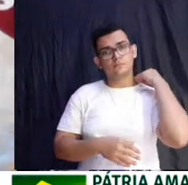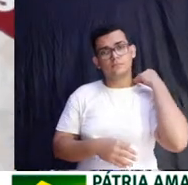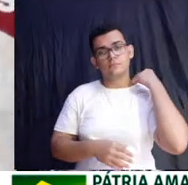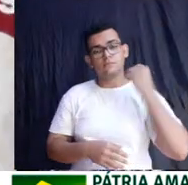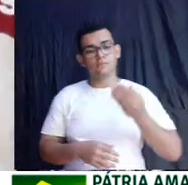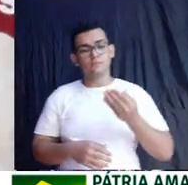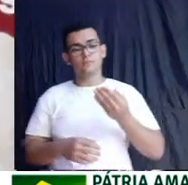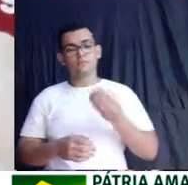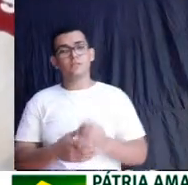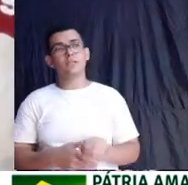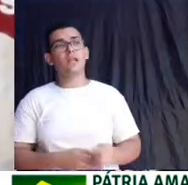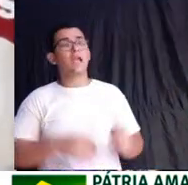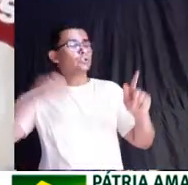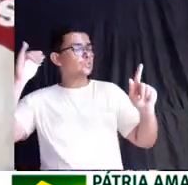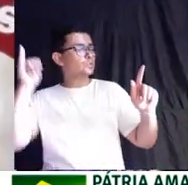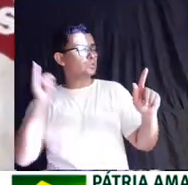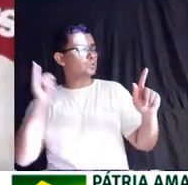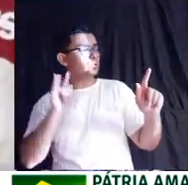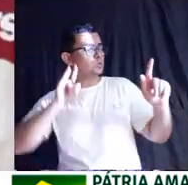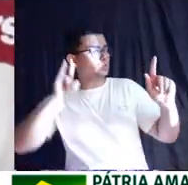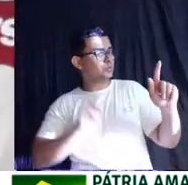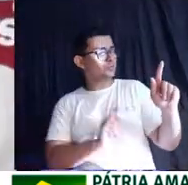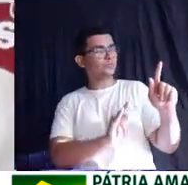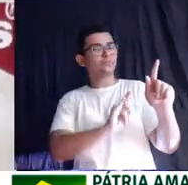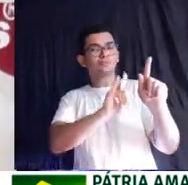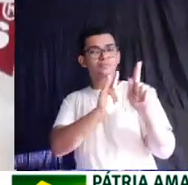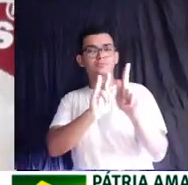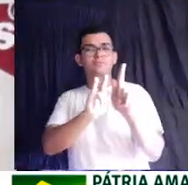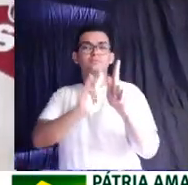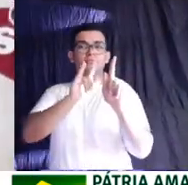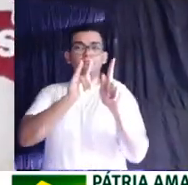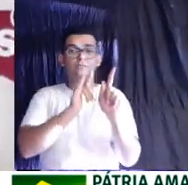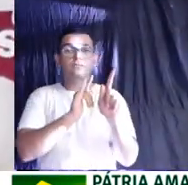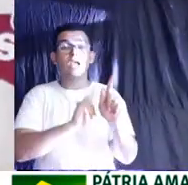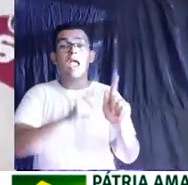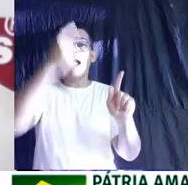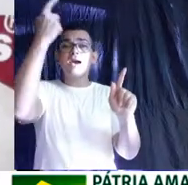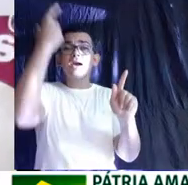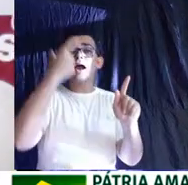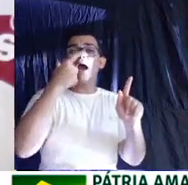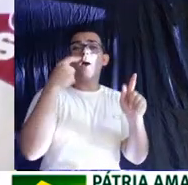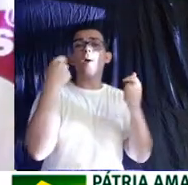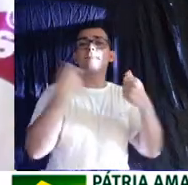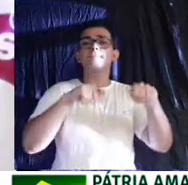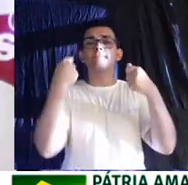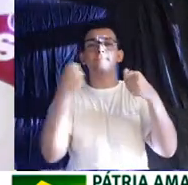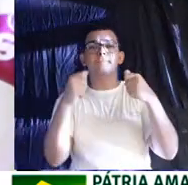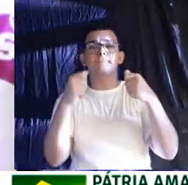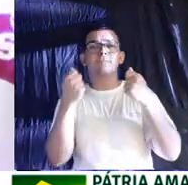Eu te amo. Eu preciso. posso te